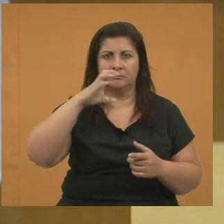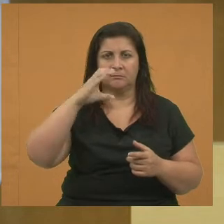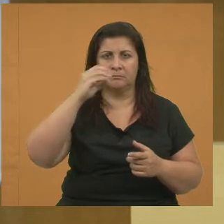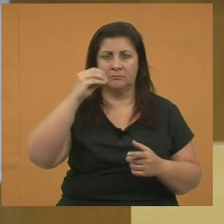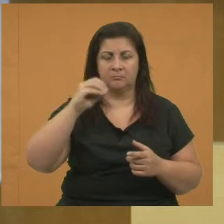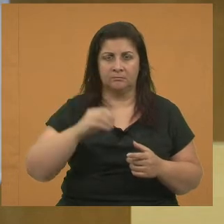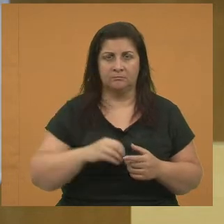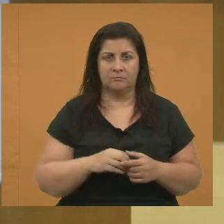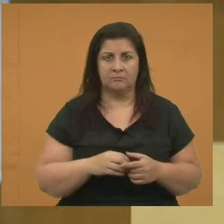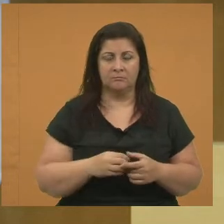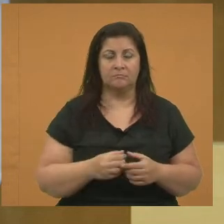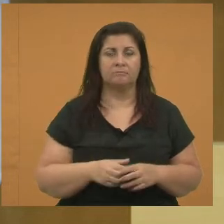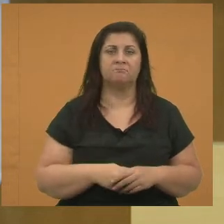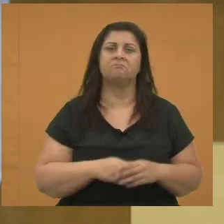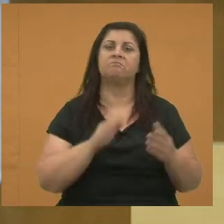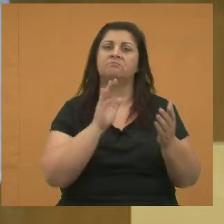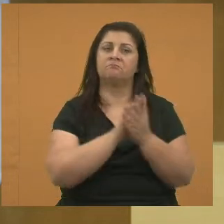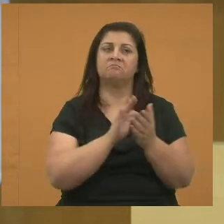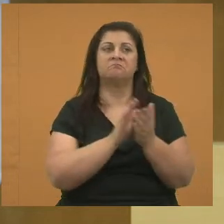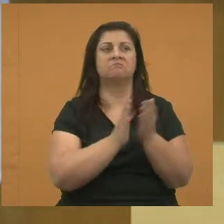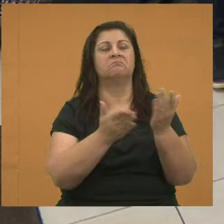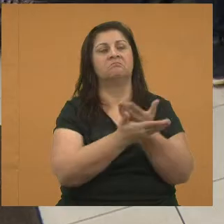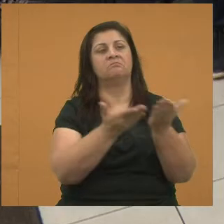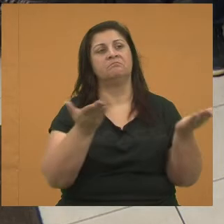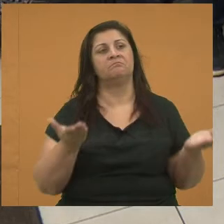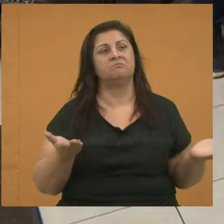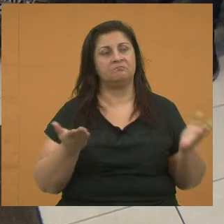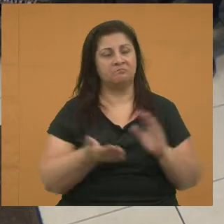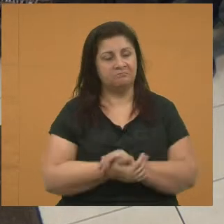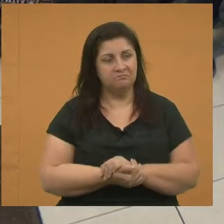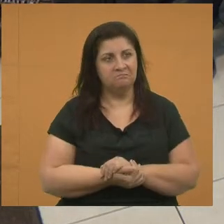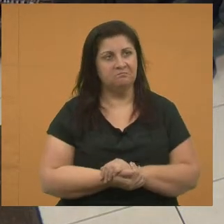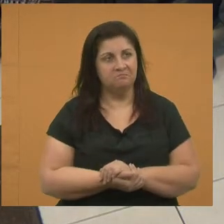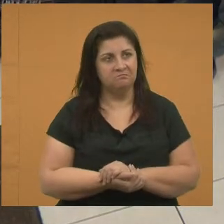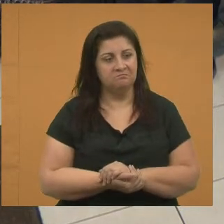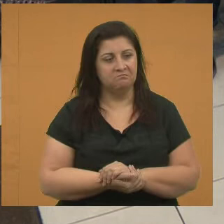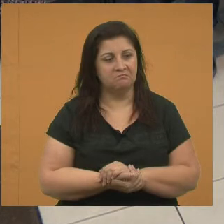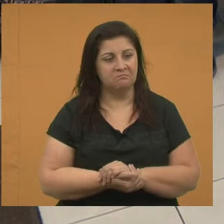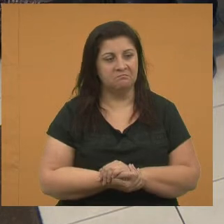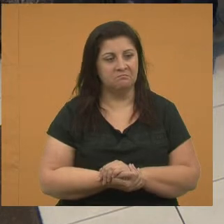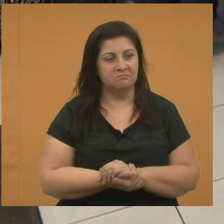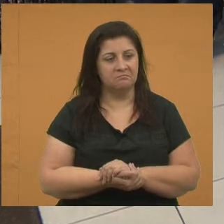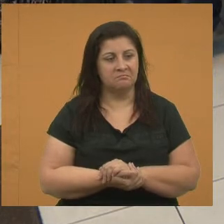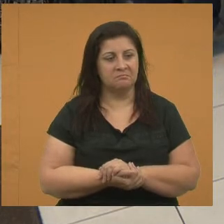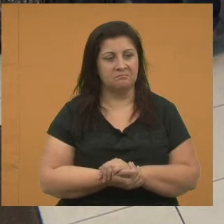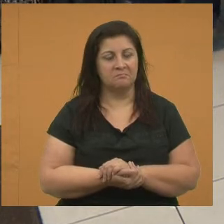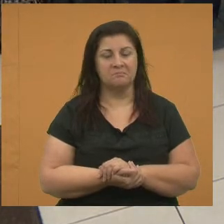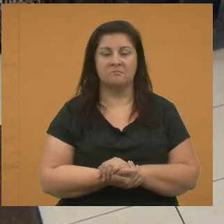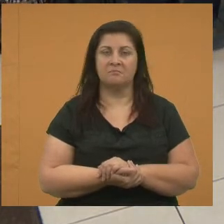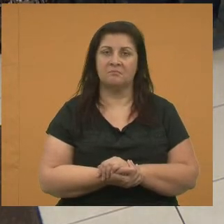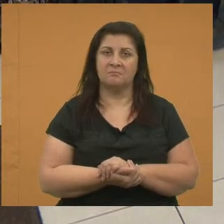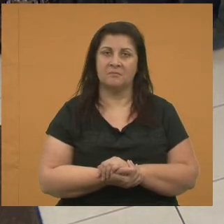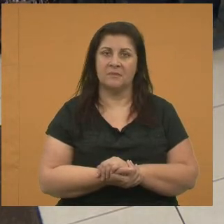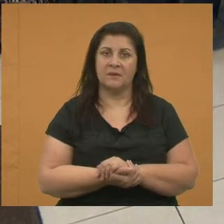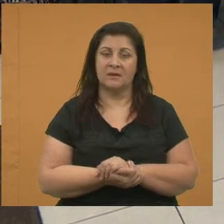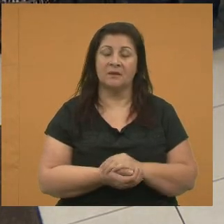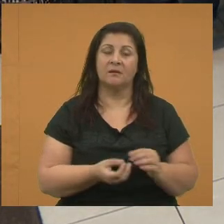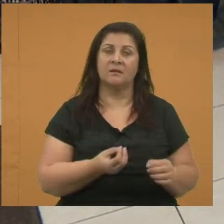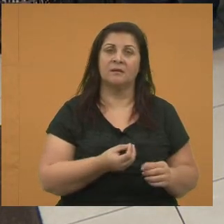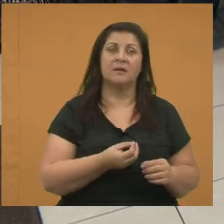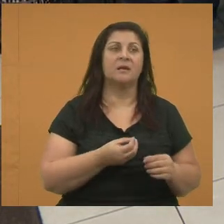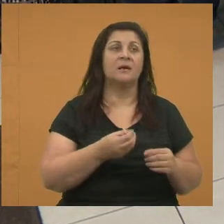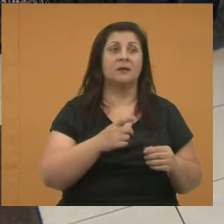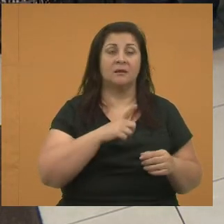sobrevivência. Então, parabéns a vocês que fazem parte do bairro, né?